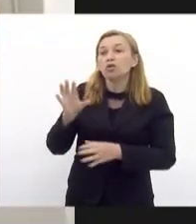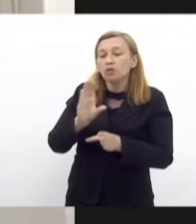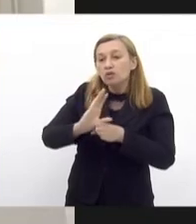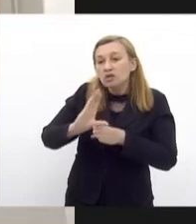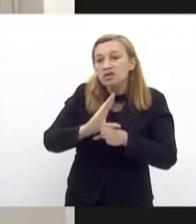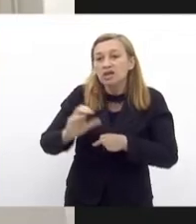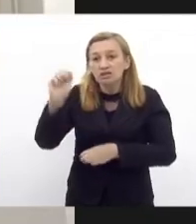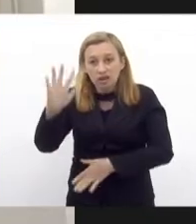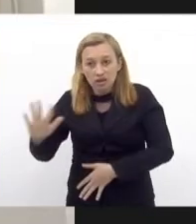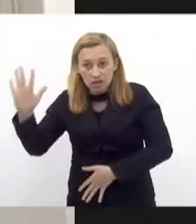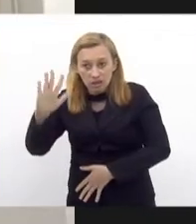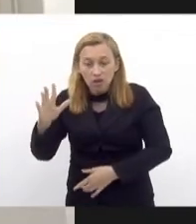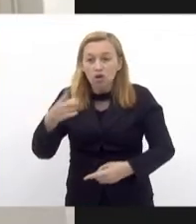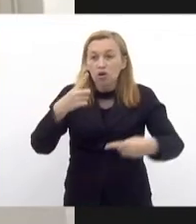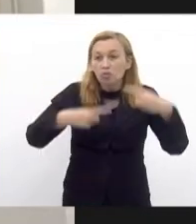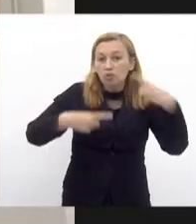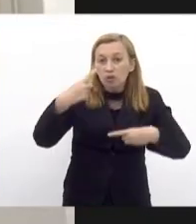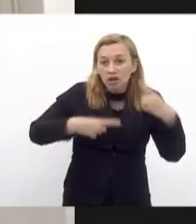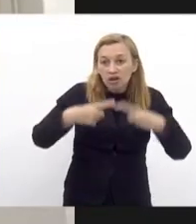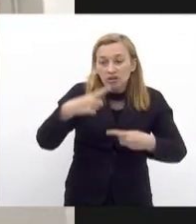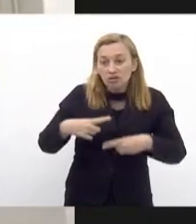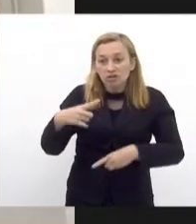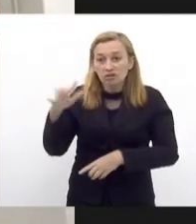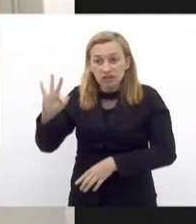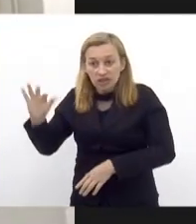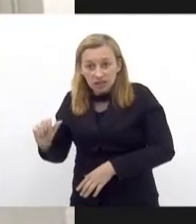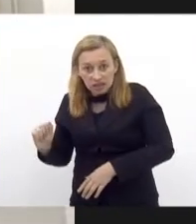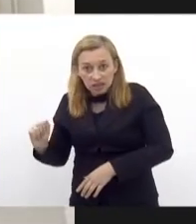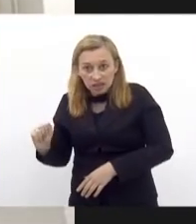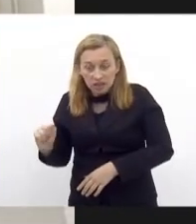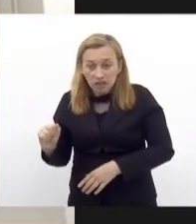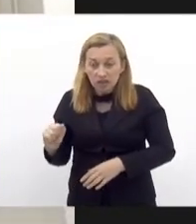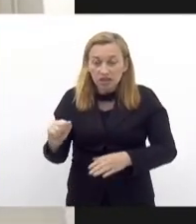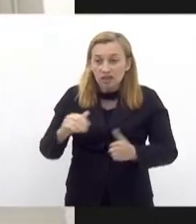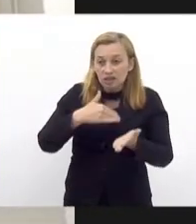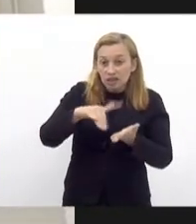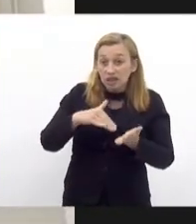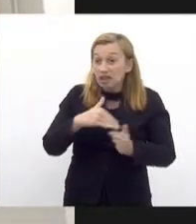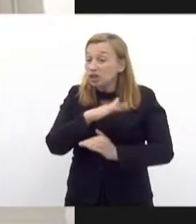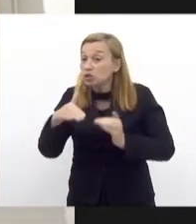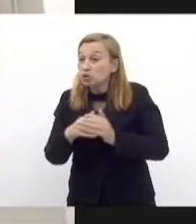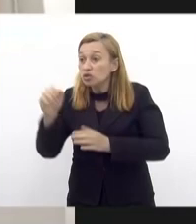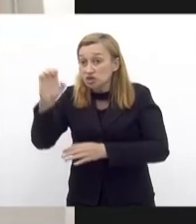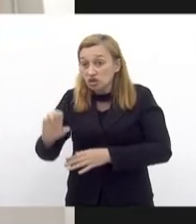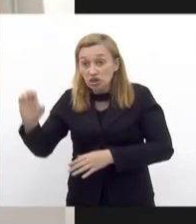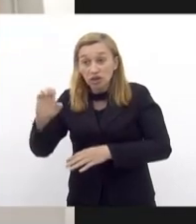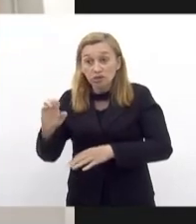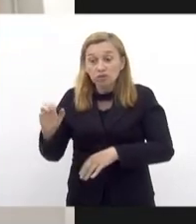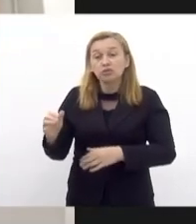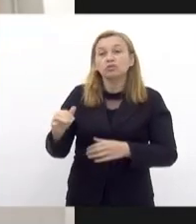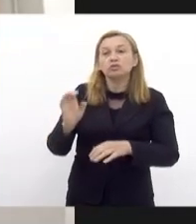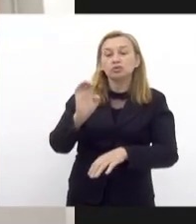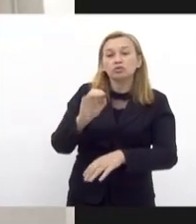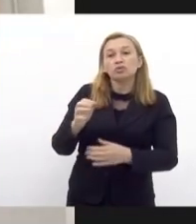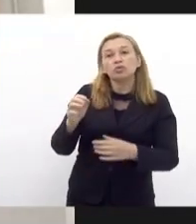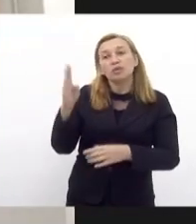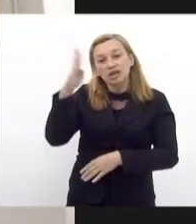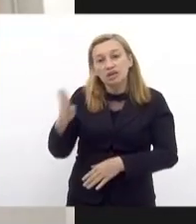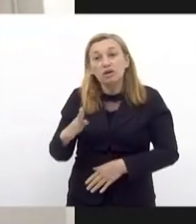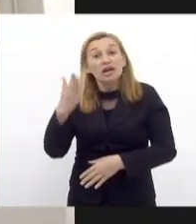Nacional de políticos fazendários, de secretários de fazenda de todos os estados do Brasil, e sei, por exemplo, a pressão